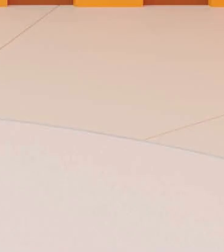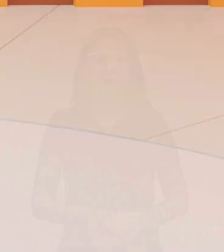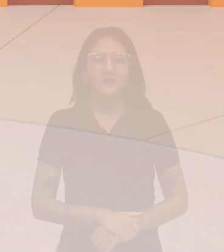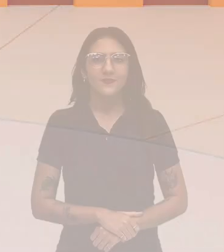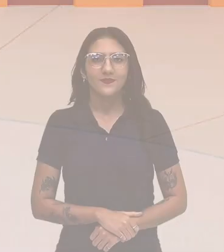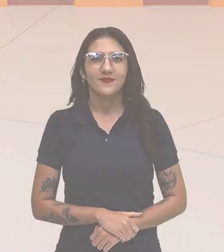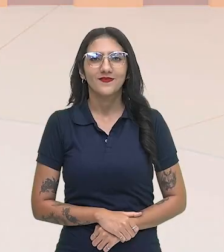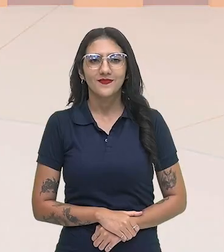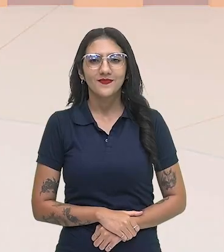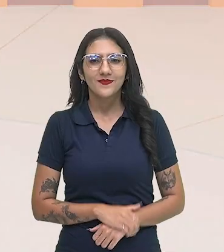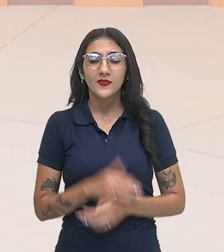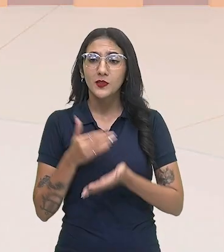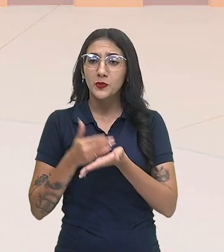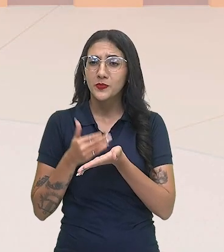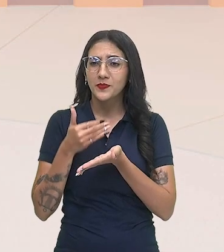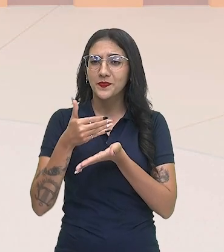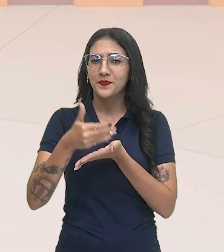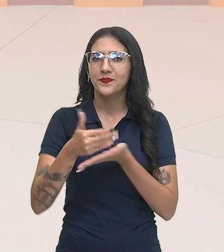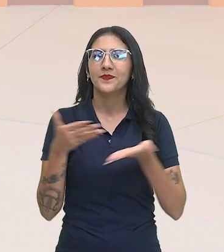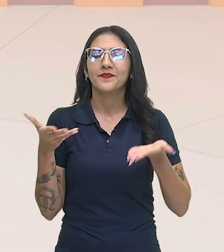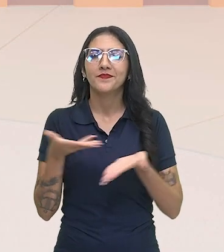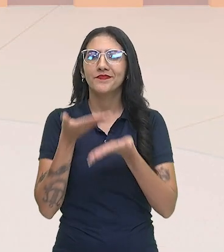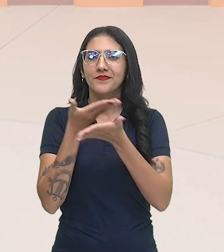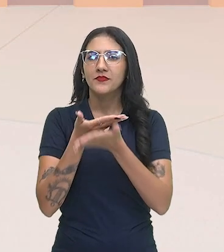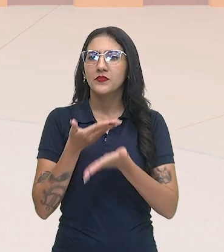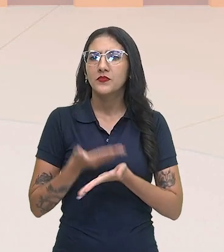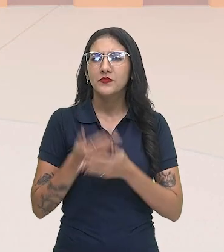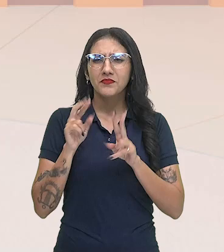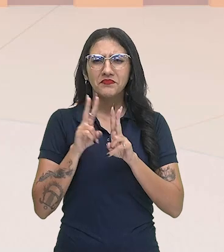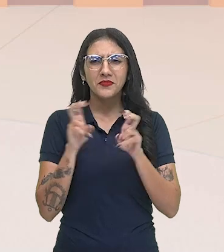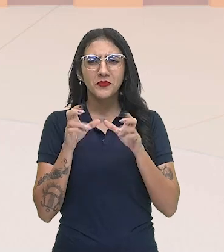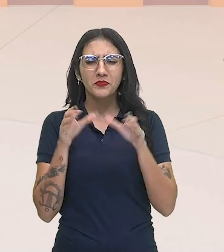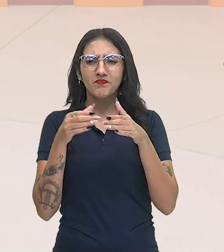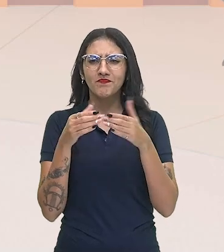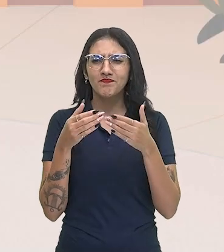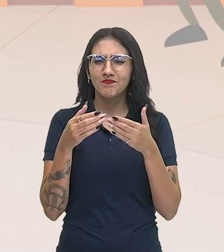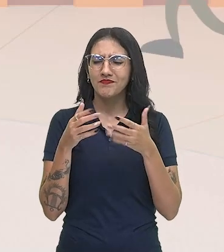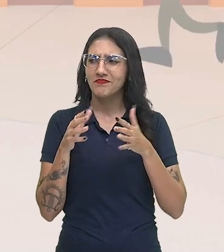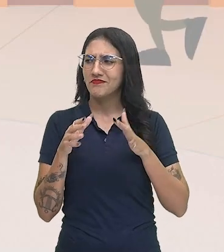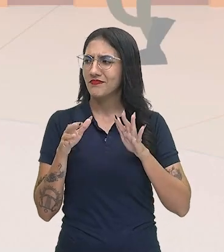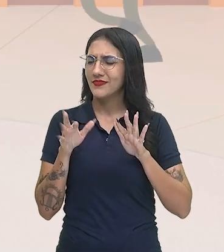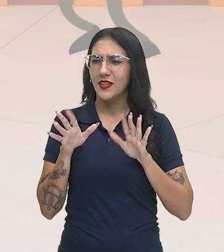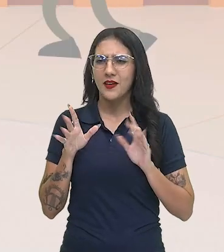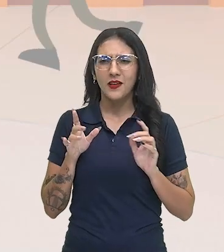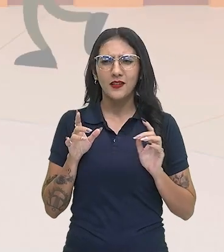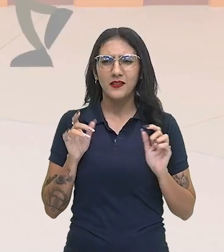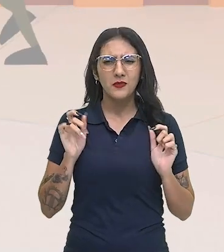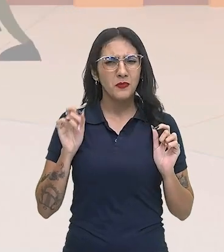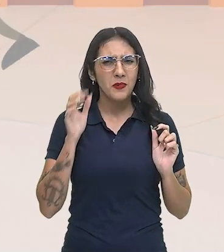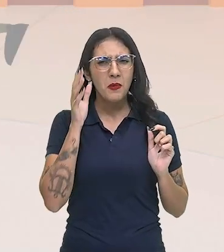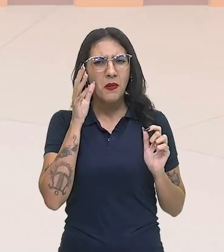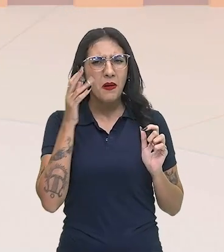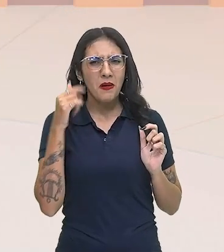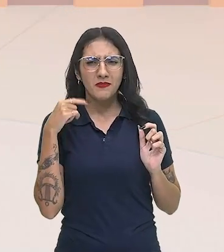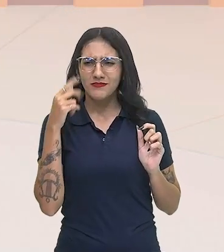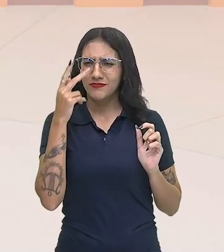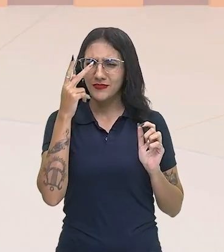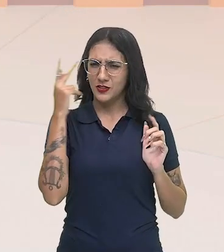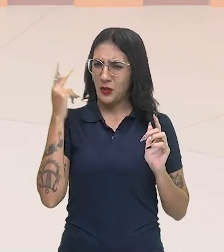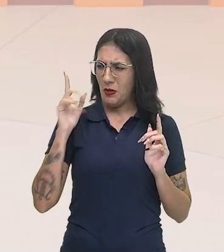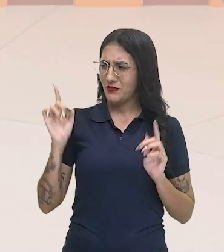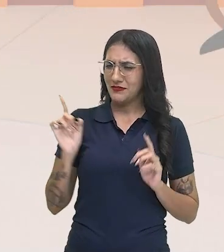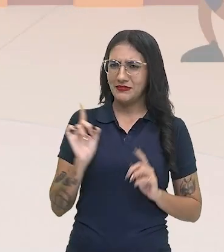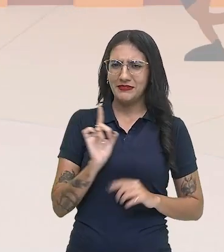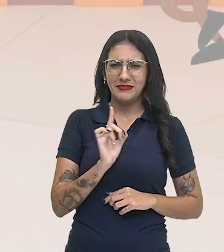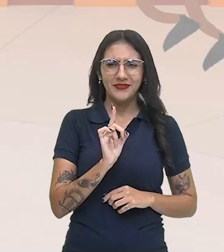Vamos iniciar a nossa aula sobre movimentos sociais. Epa, que isso? São pessoas aqui entrando? Olha